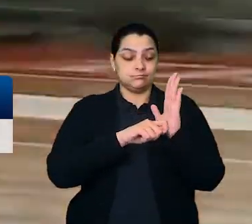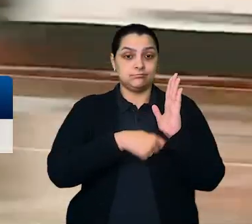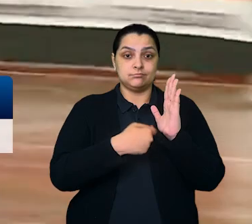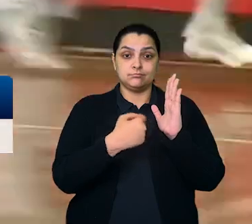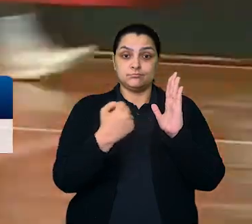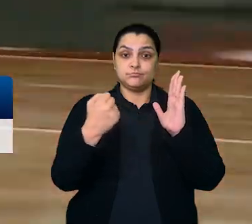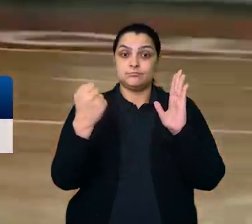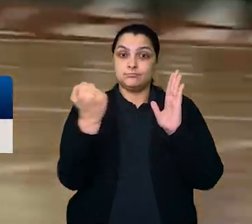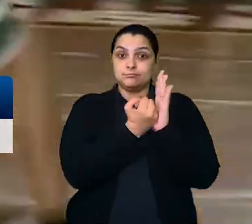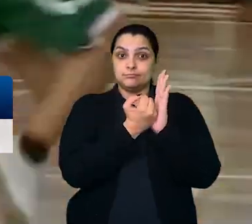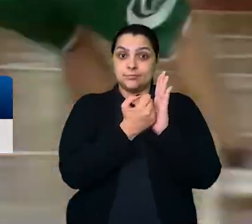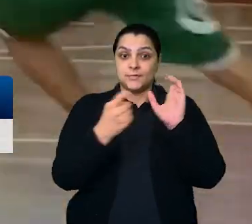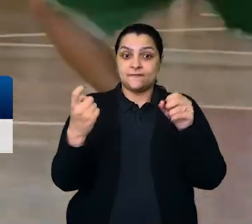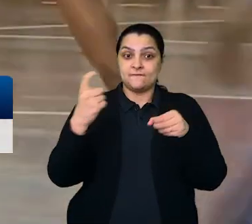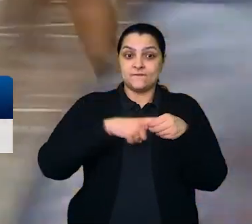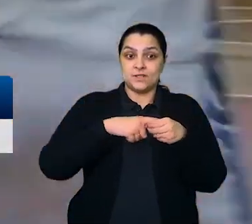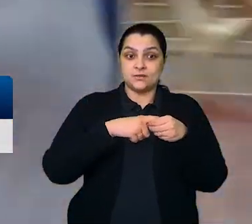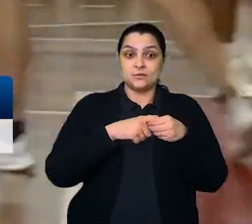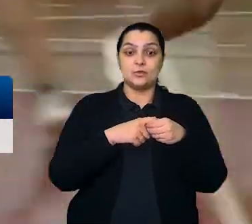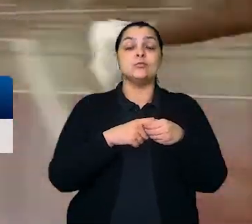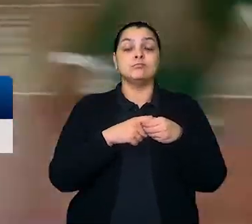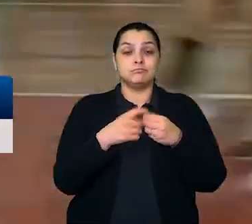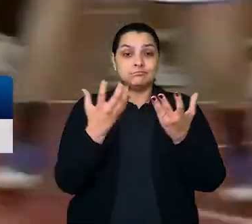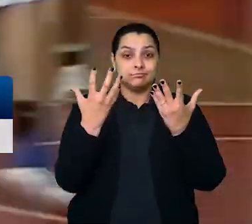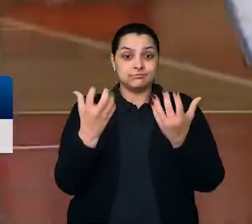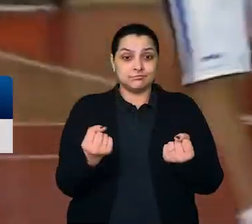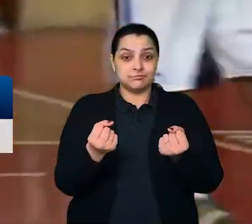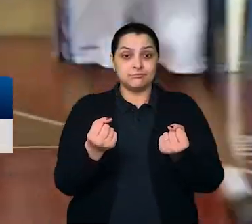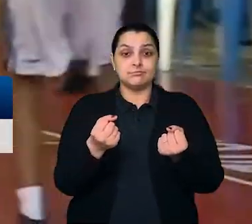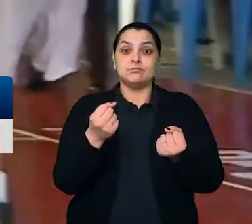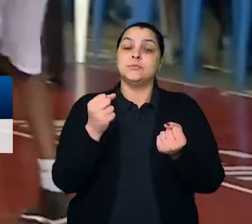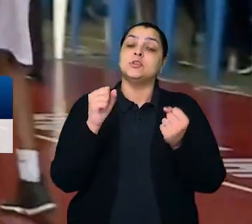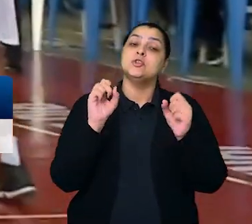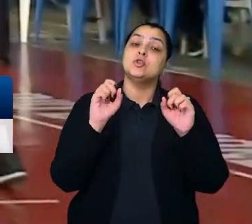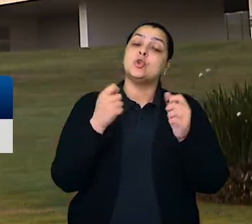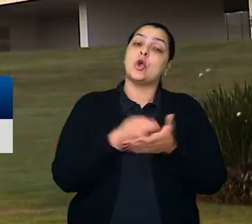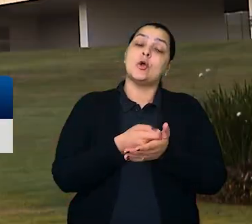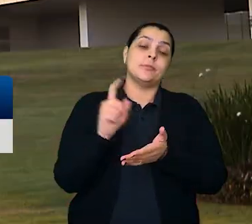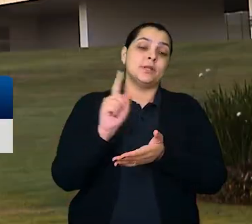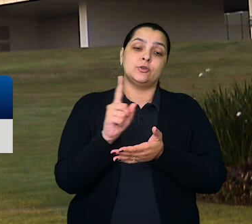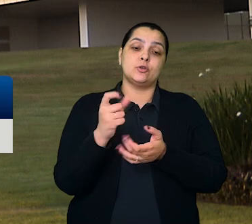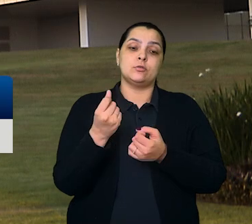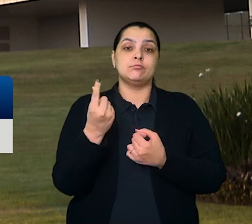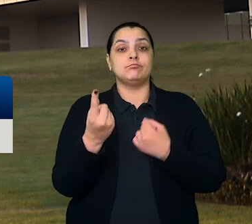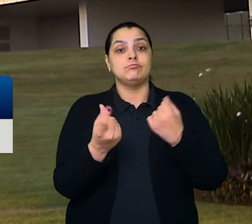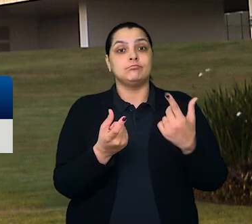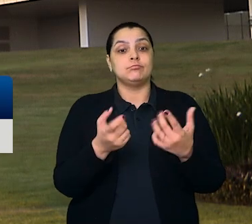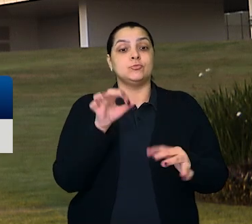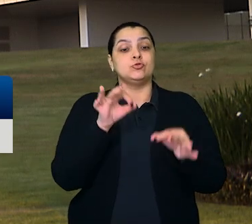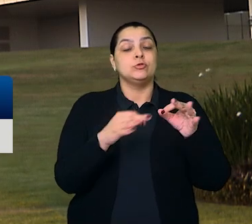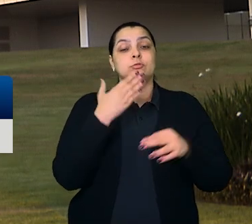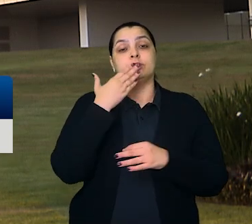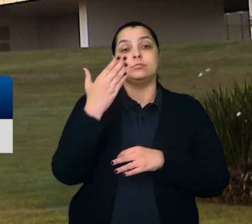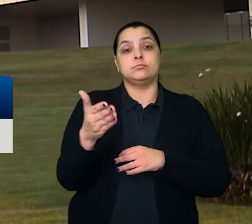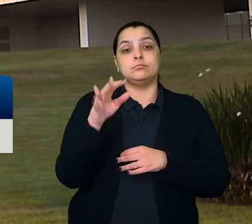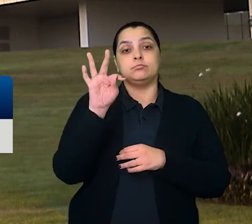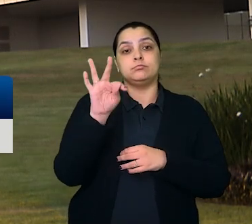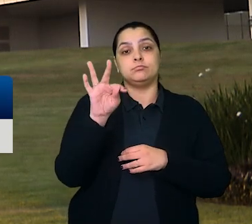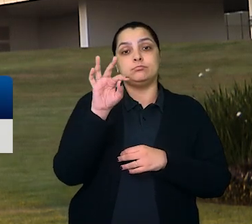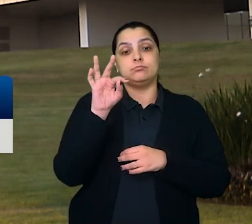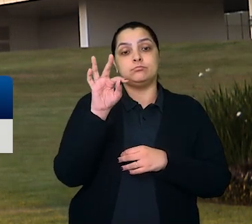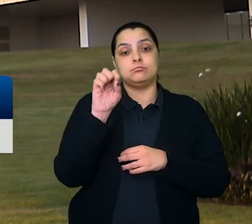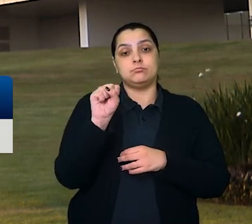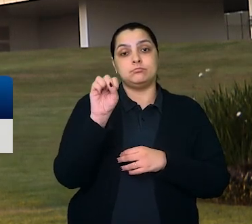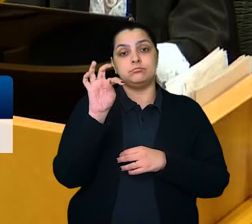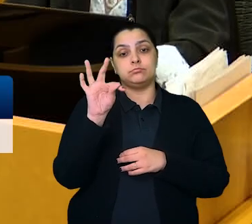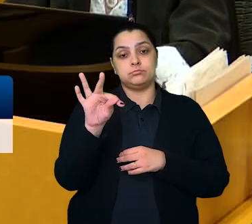desse tipo de vínculo e a pactuação da cláusula são facultativas. O jogador, então, recorreu ao Tribunal